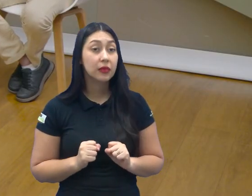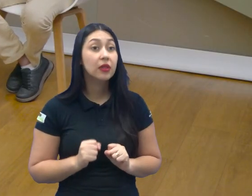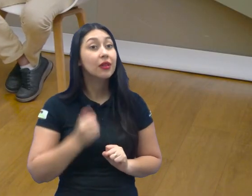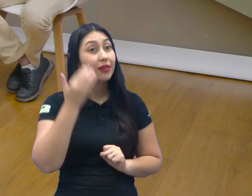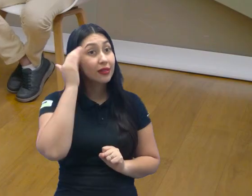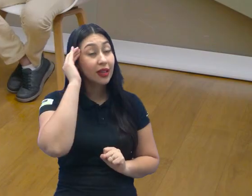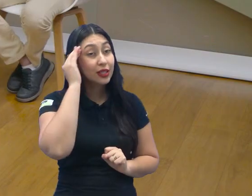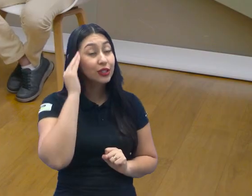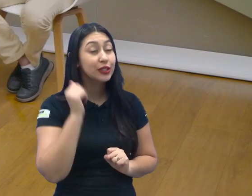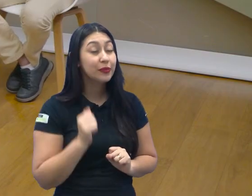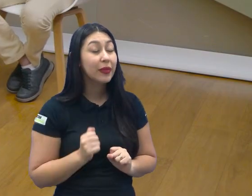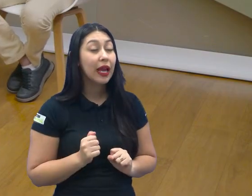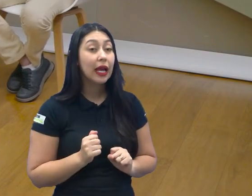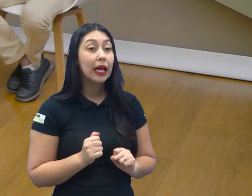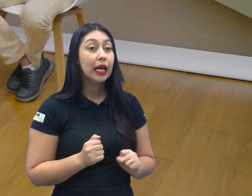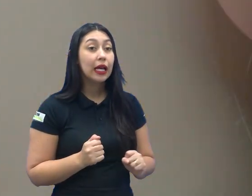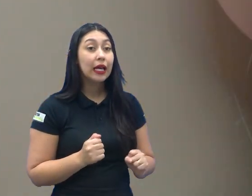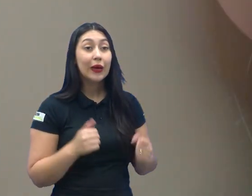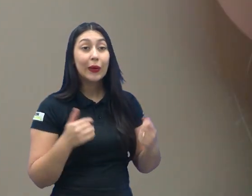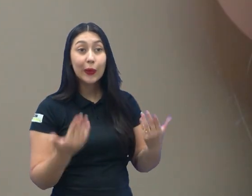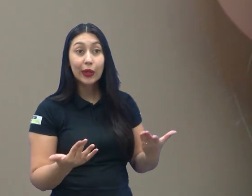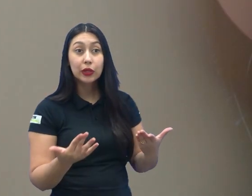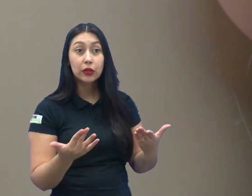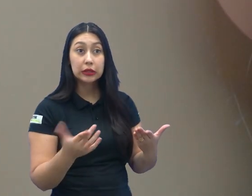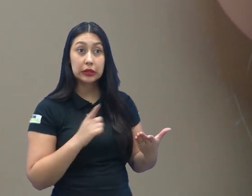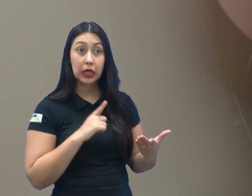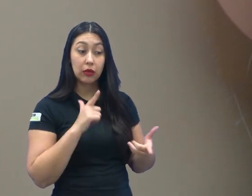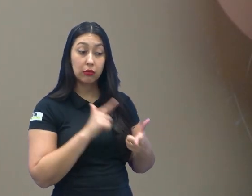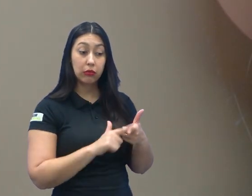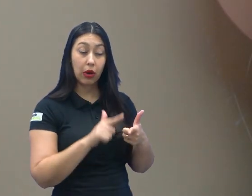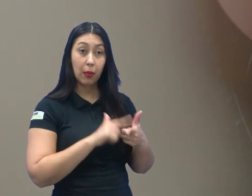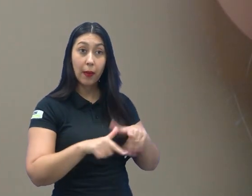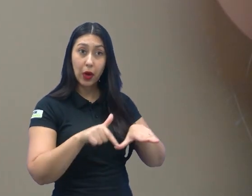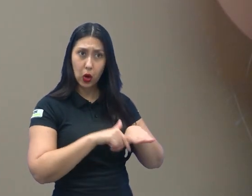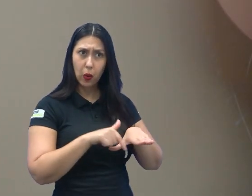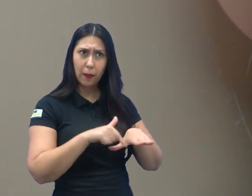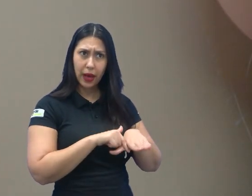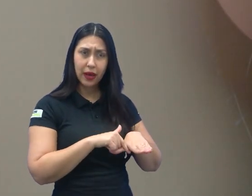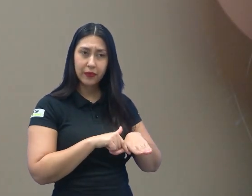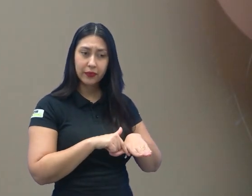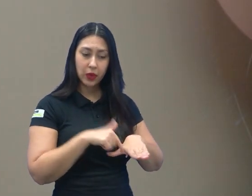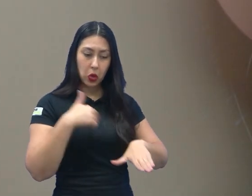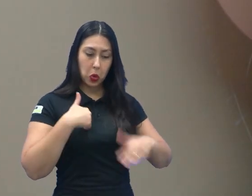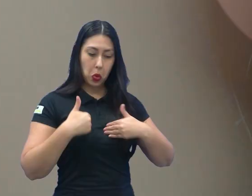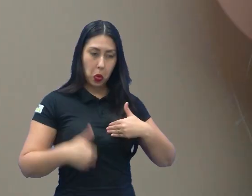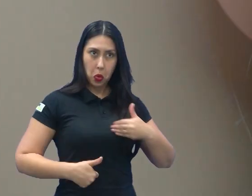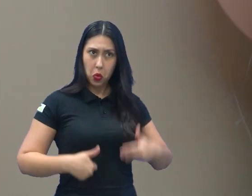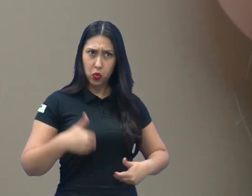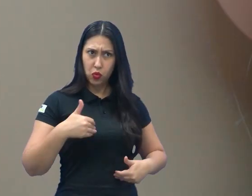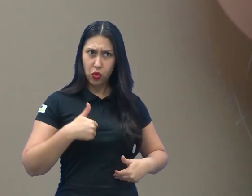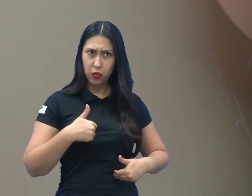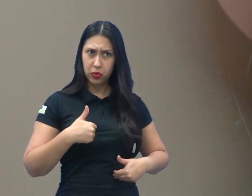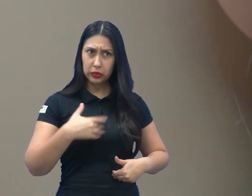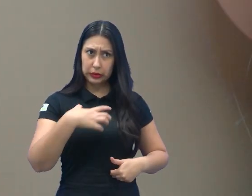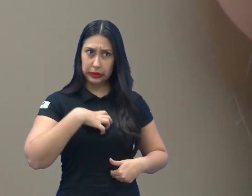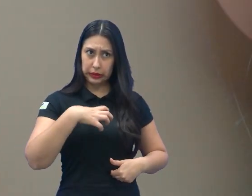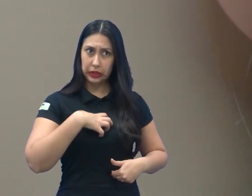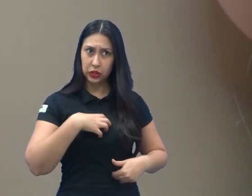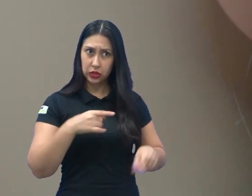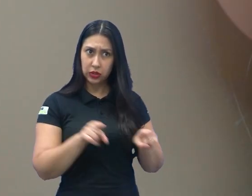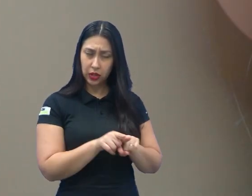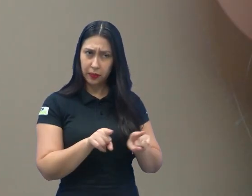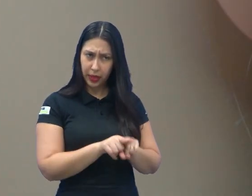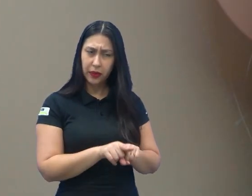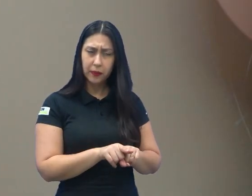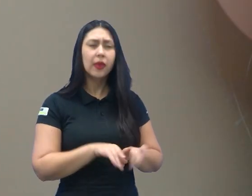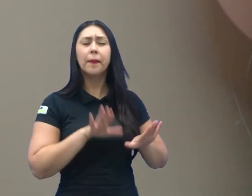E quando existe algum problema, alguma doença ali relacionada ao nosso pé, outras partes do nosso corpo pode dar sinal? Como que eu posso